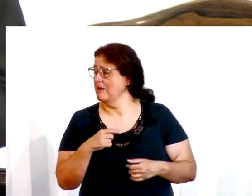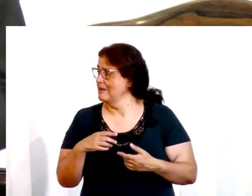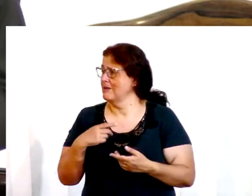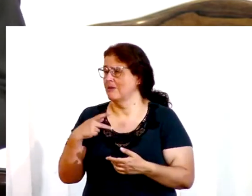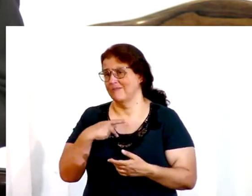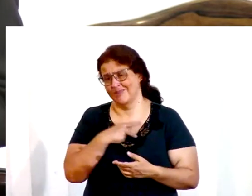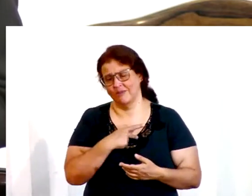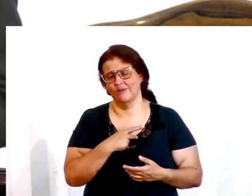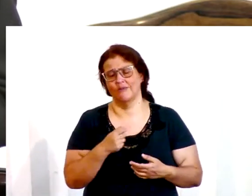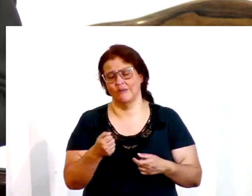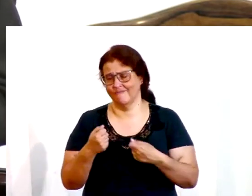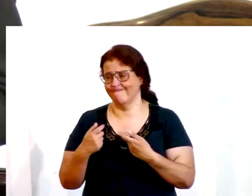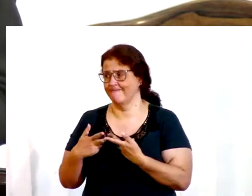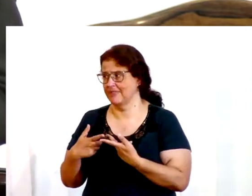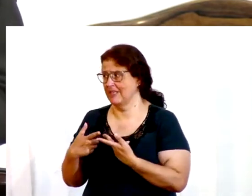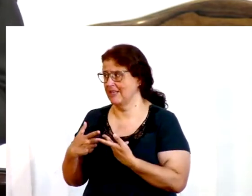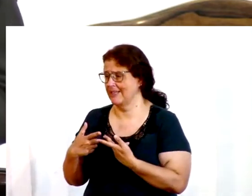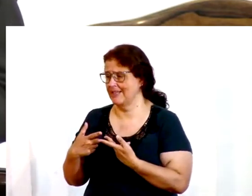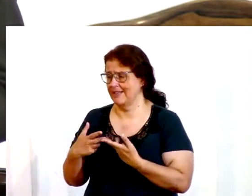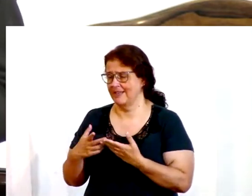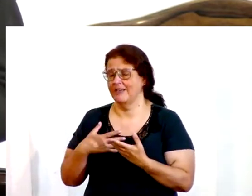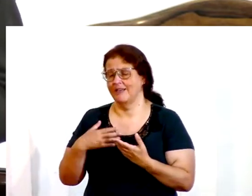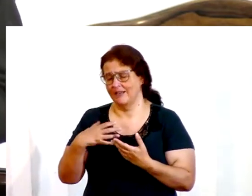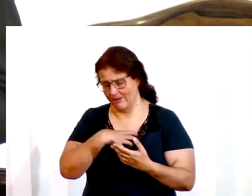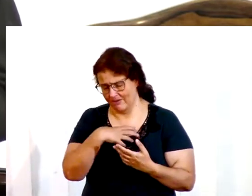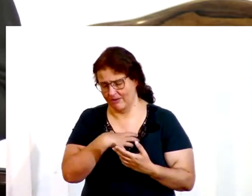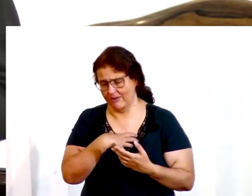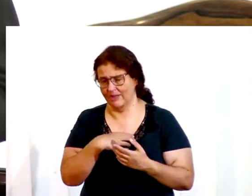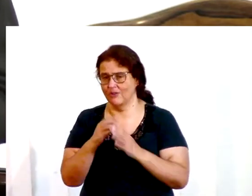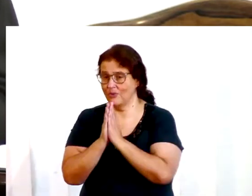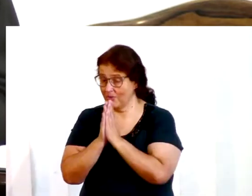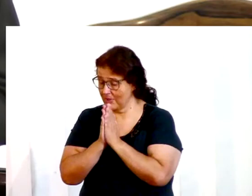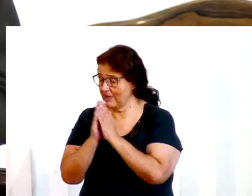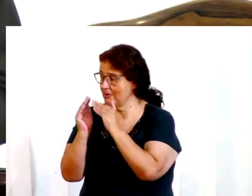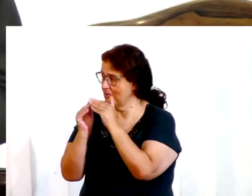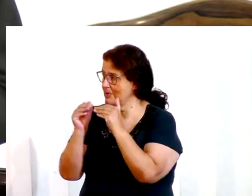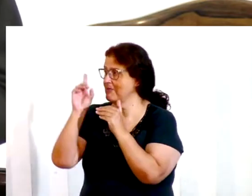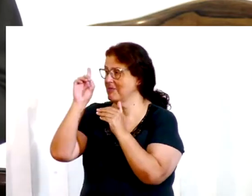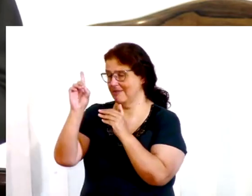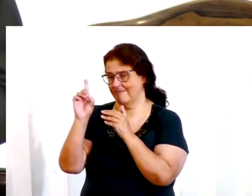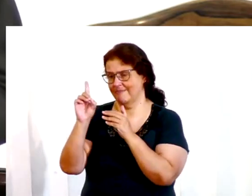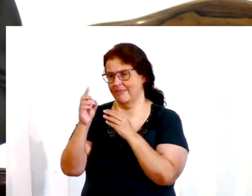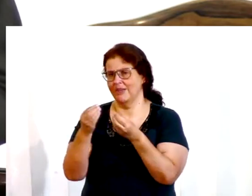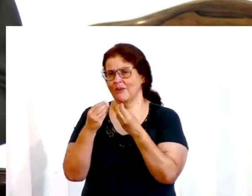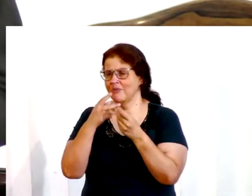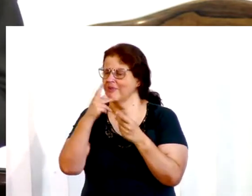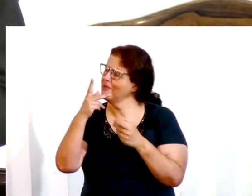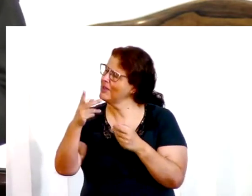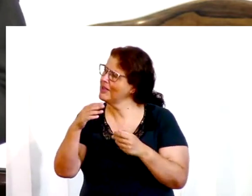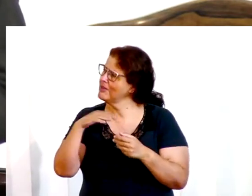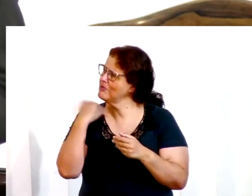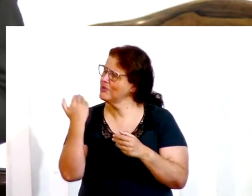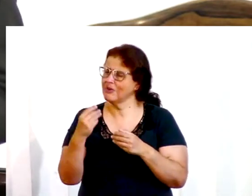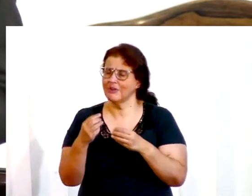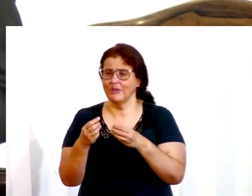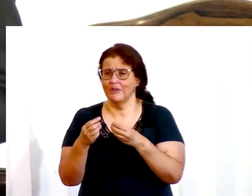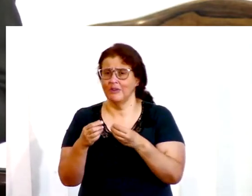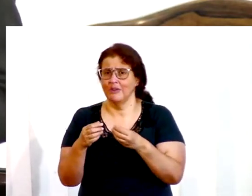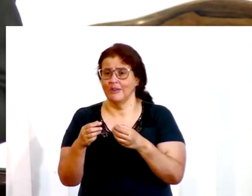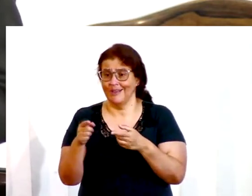uma insegurança na vida, até questionando que talvez Deus pode levar a tua